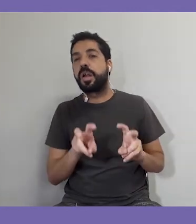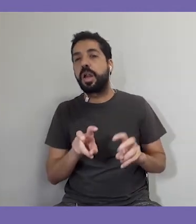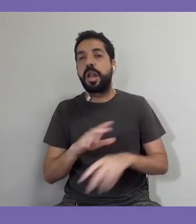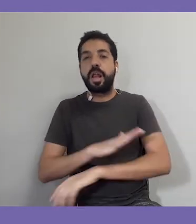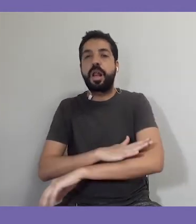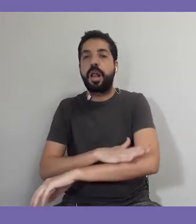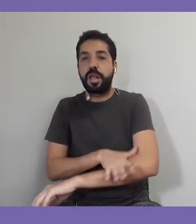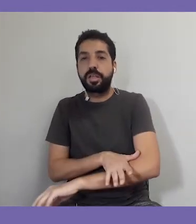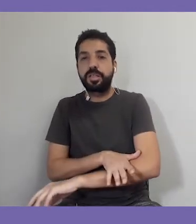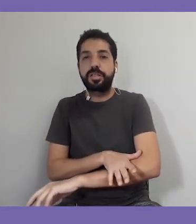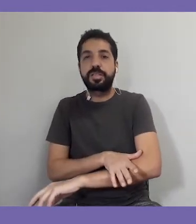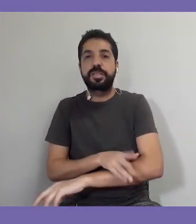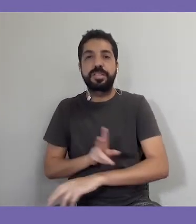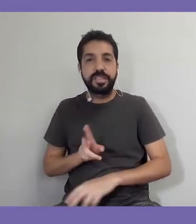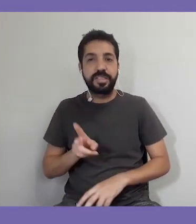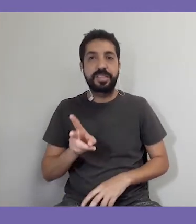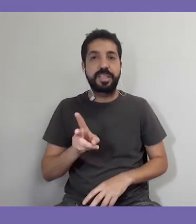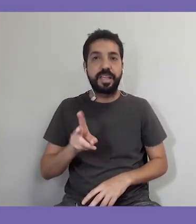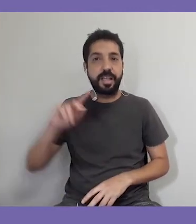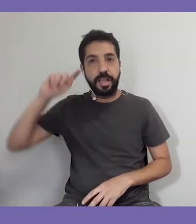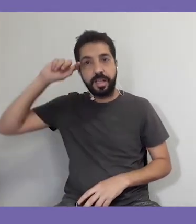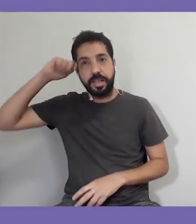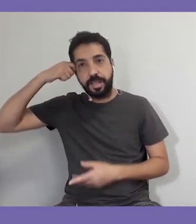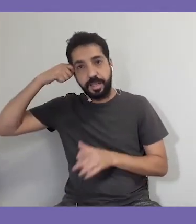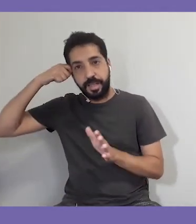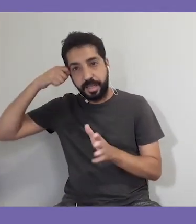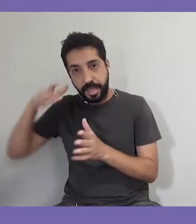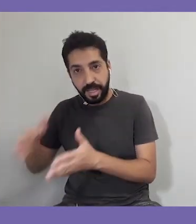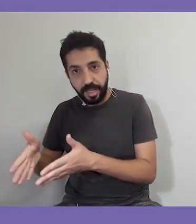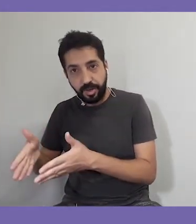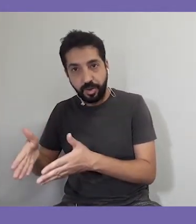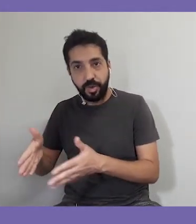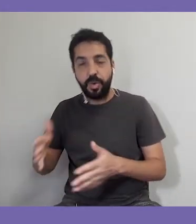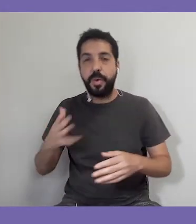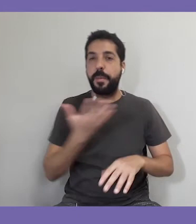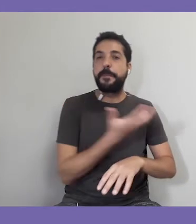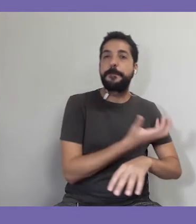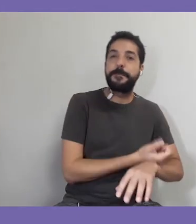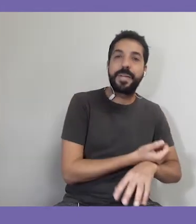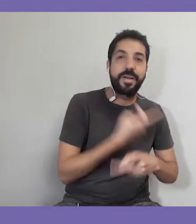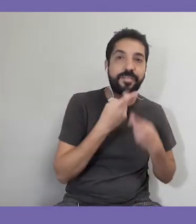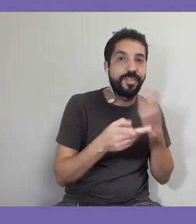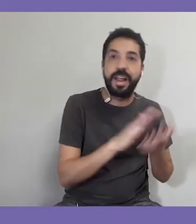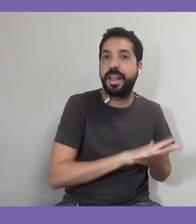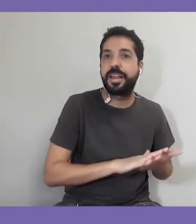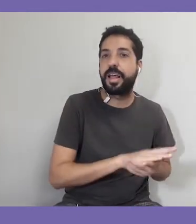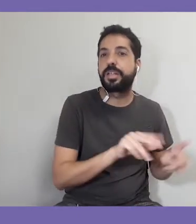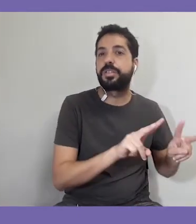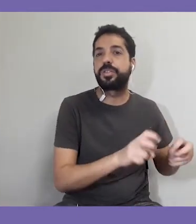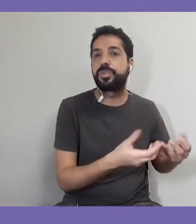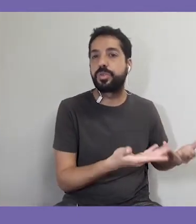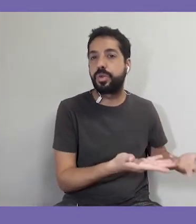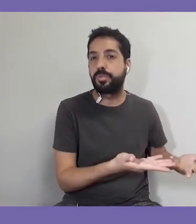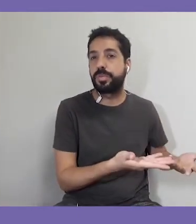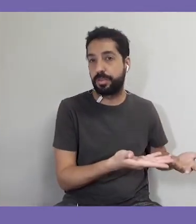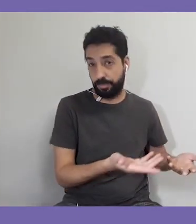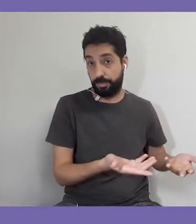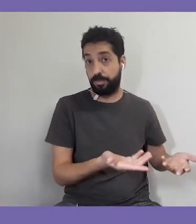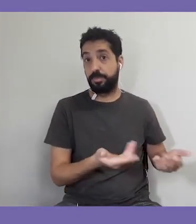estudar o racismo relacionando sempre à figura do negro e deixando o branco de lado, sem implicar o branco, né, o sujeito